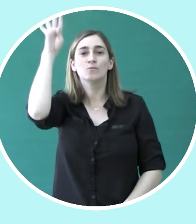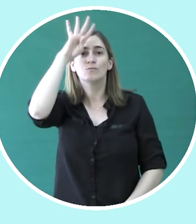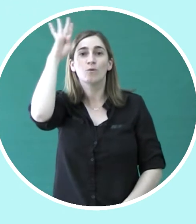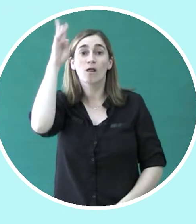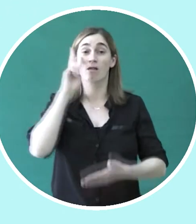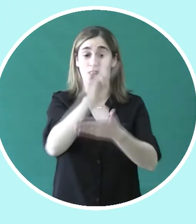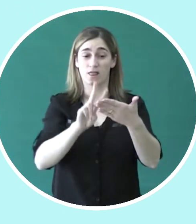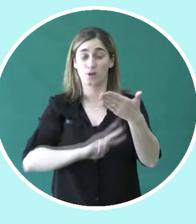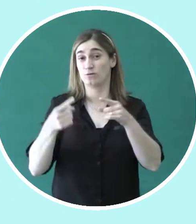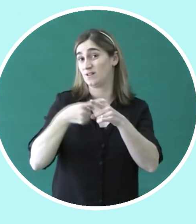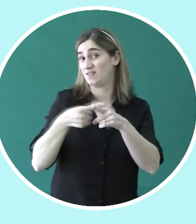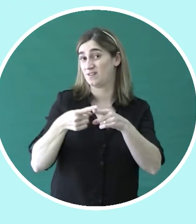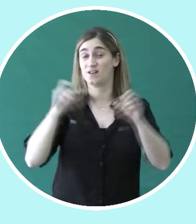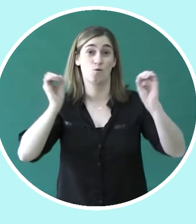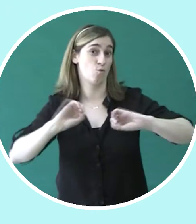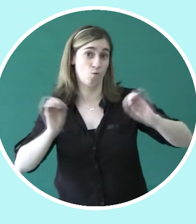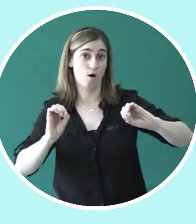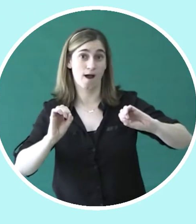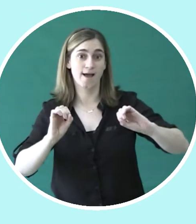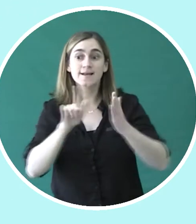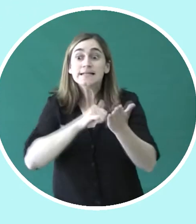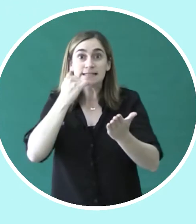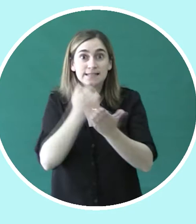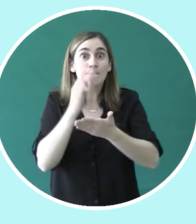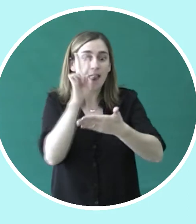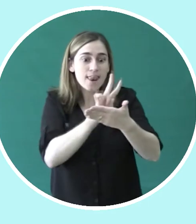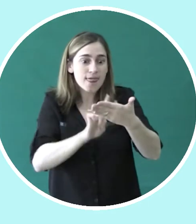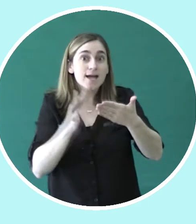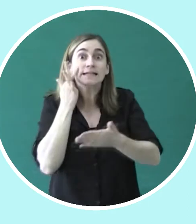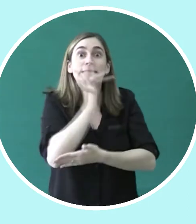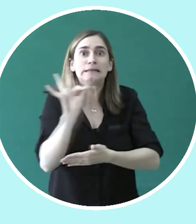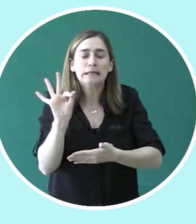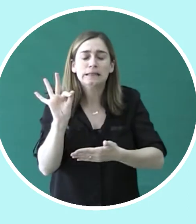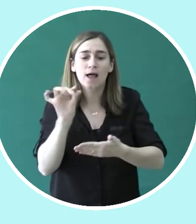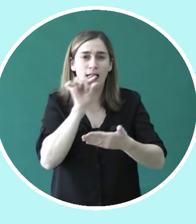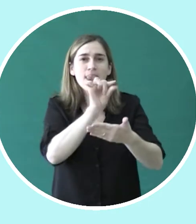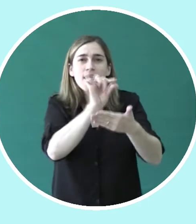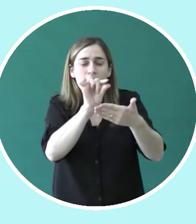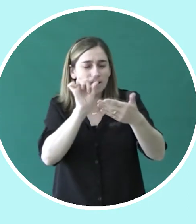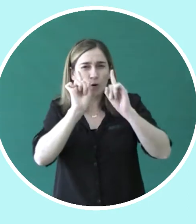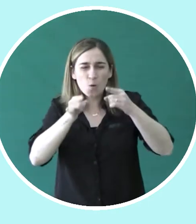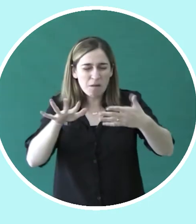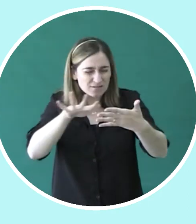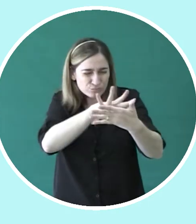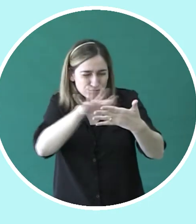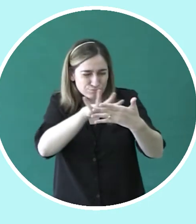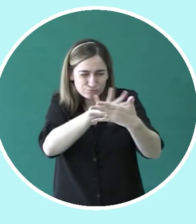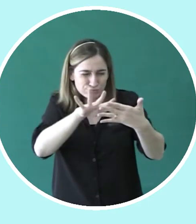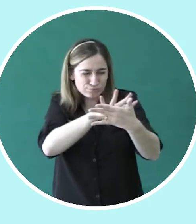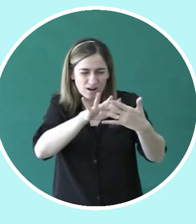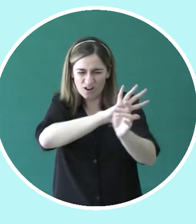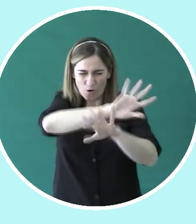Leopoldo não tinha interesse pela leitura e sempre que tentava fazê-lo, as letras